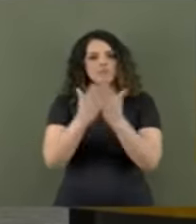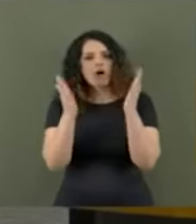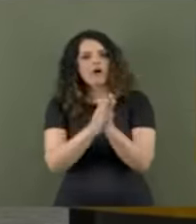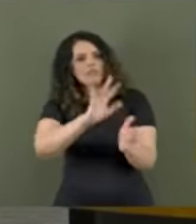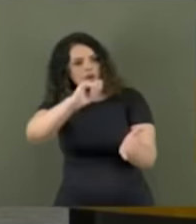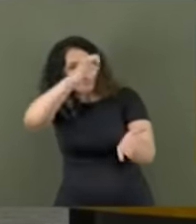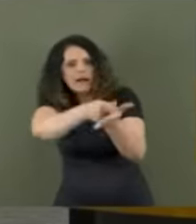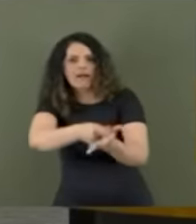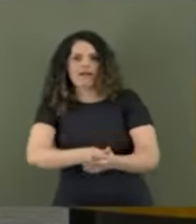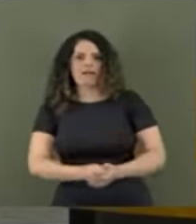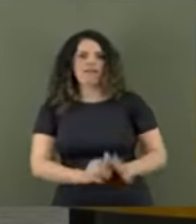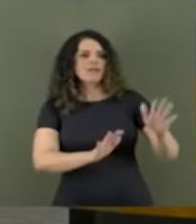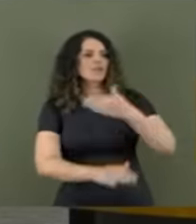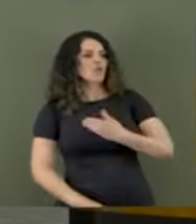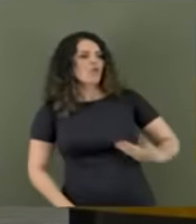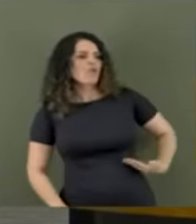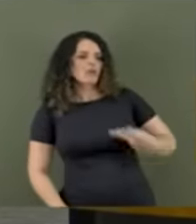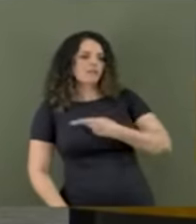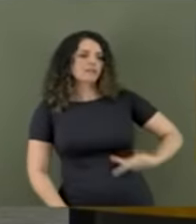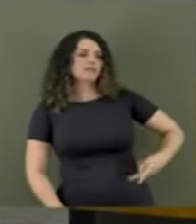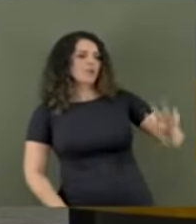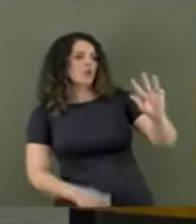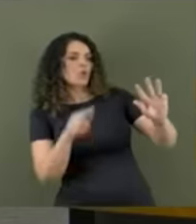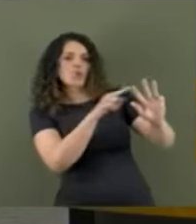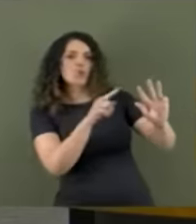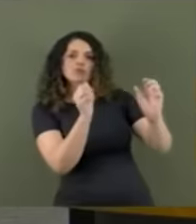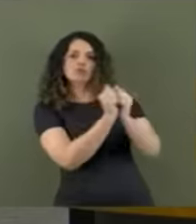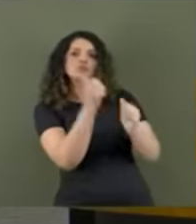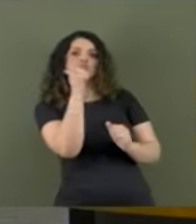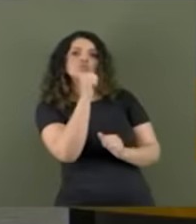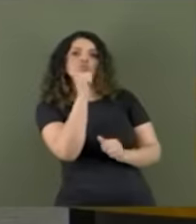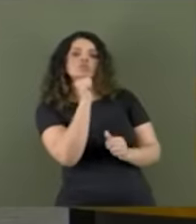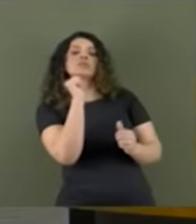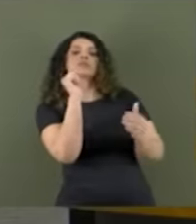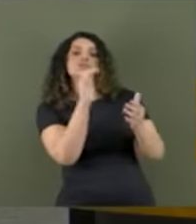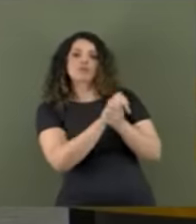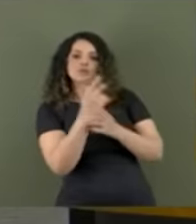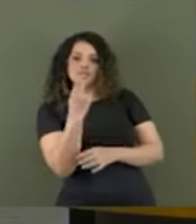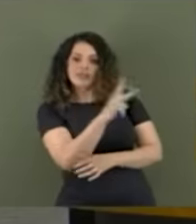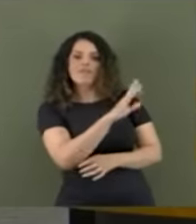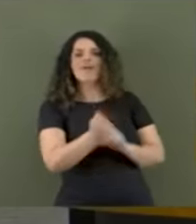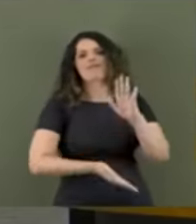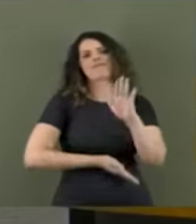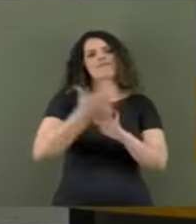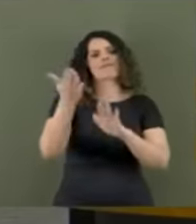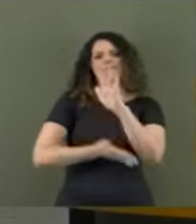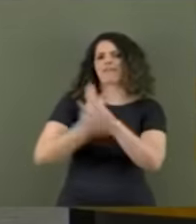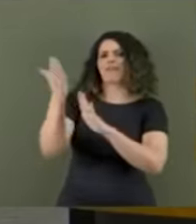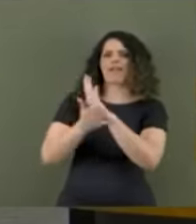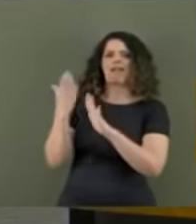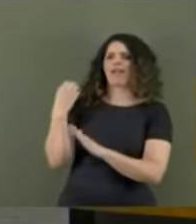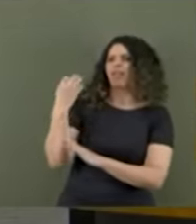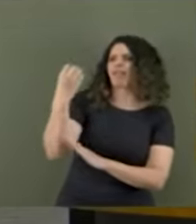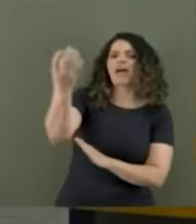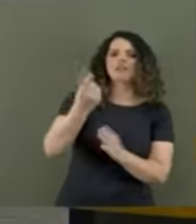enquanto o governo e o presidente da república com a primeira dama faz viagens de luxo com esse mesmo dinheiro do mais